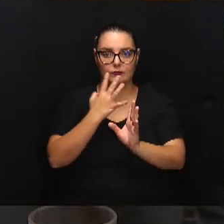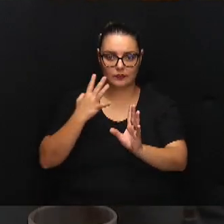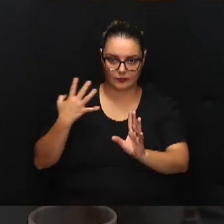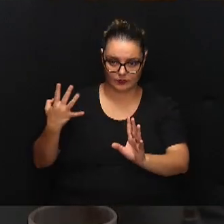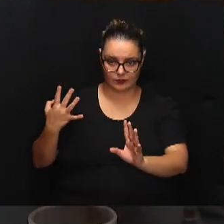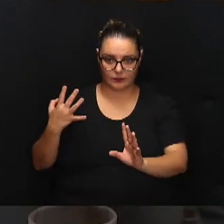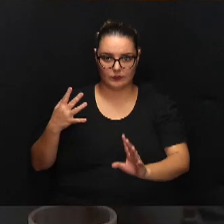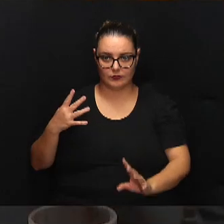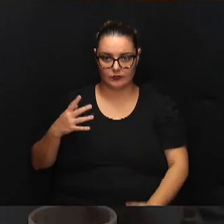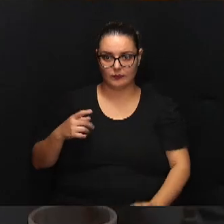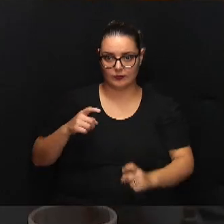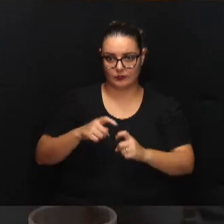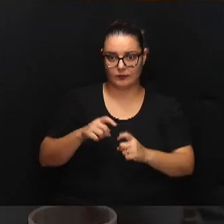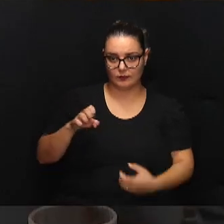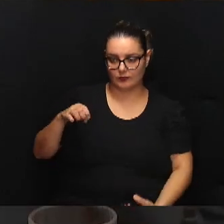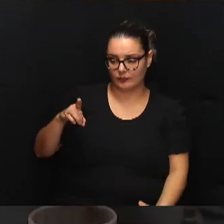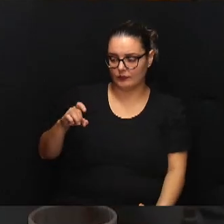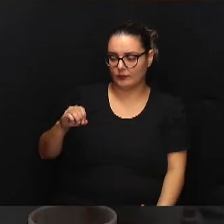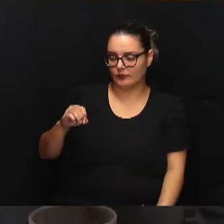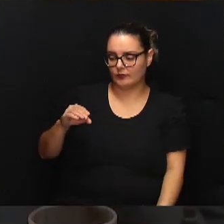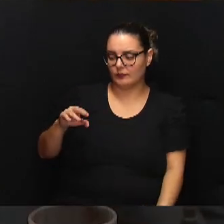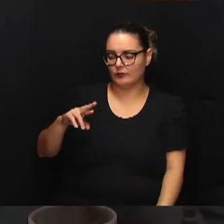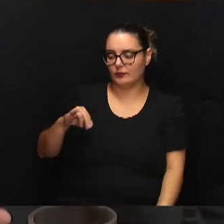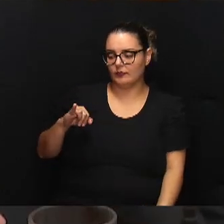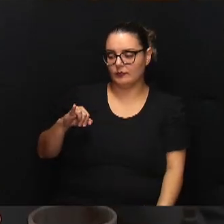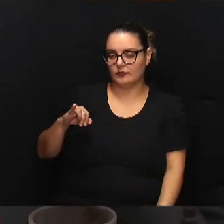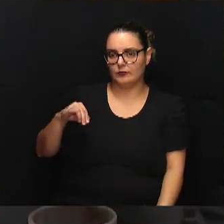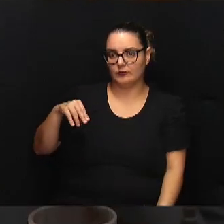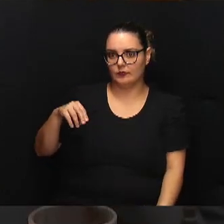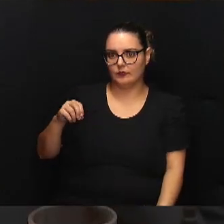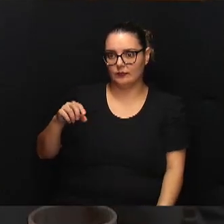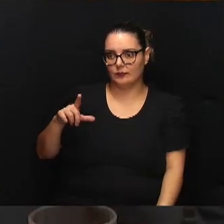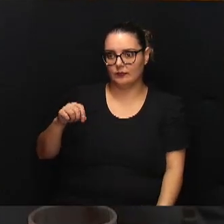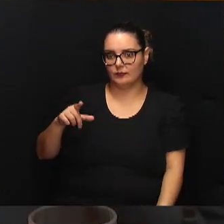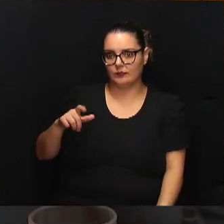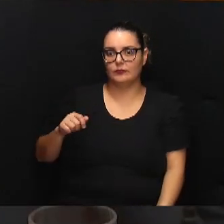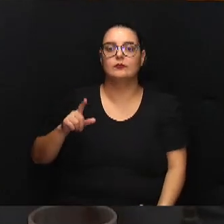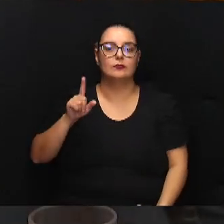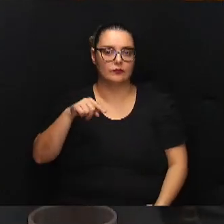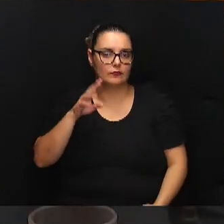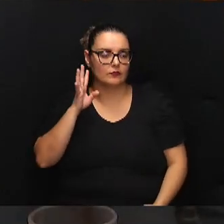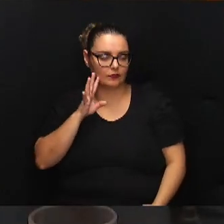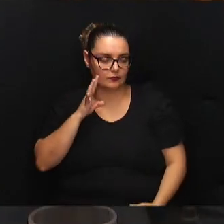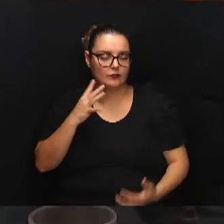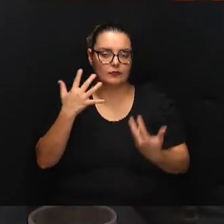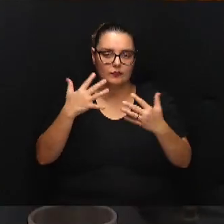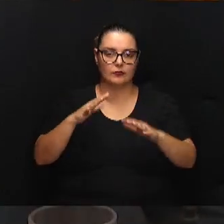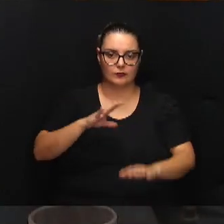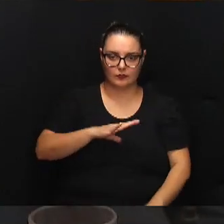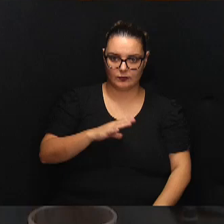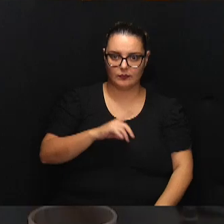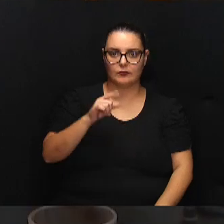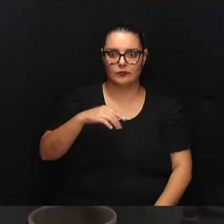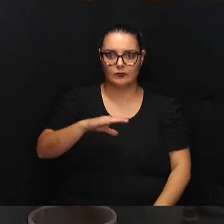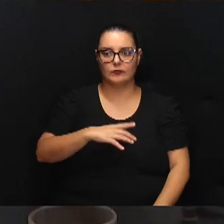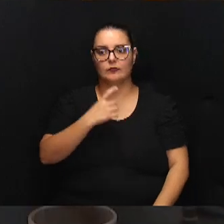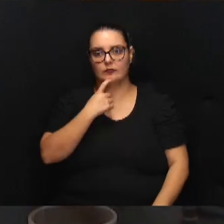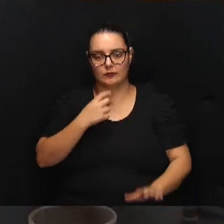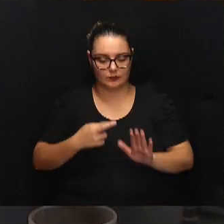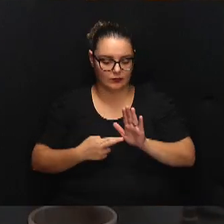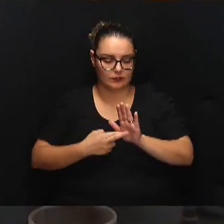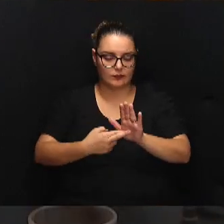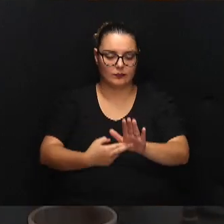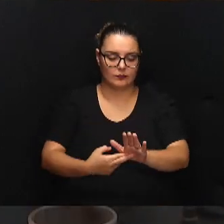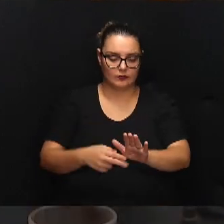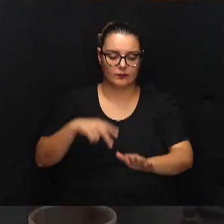para endocrinologistas. É legal parabenizar a cidade, né? Campinas é uma cidade de referência para